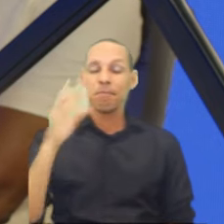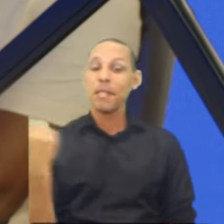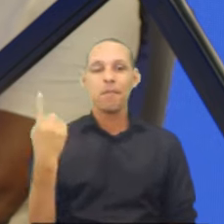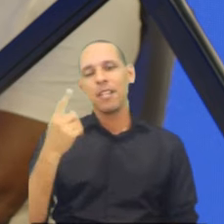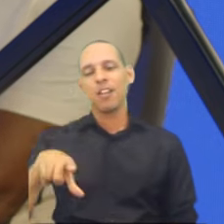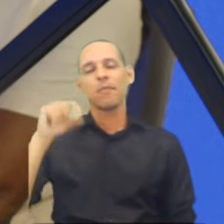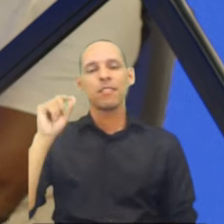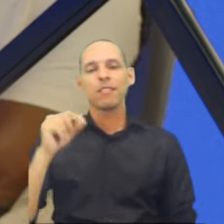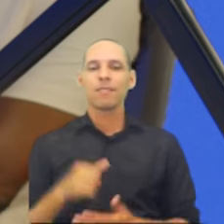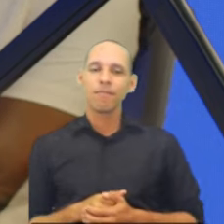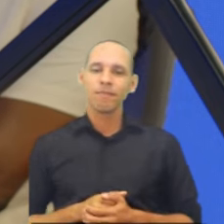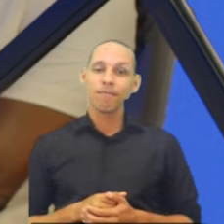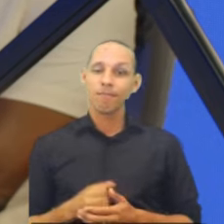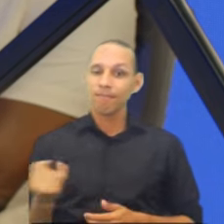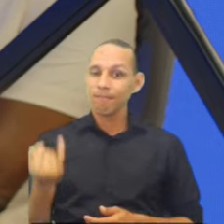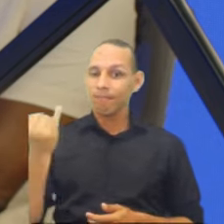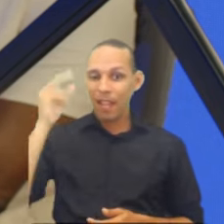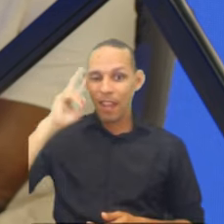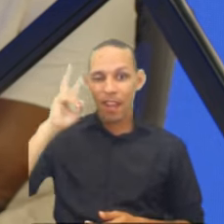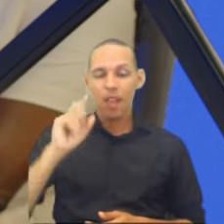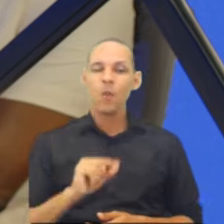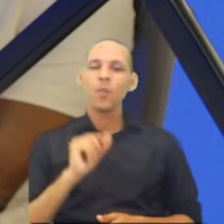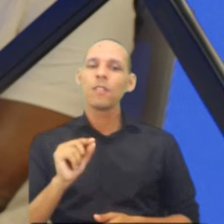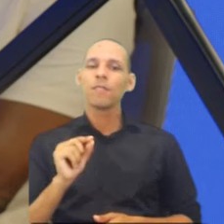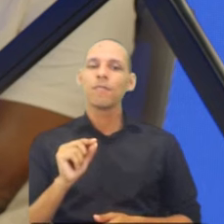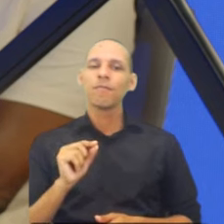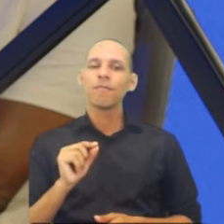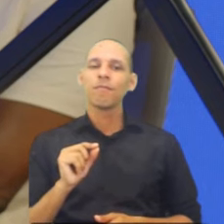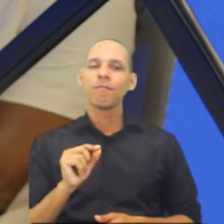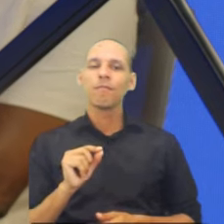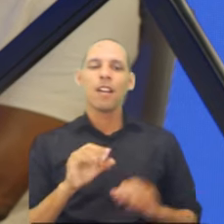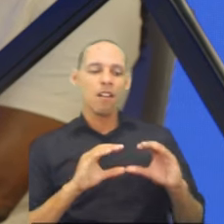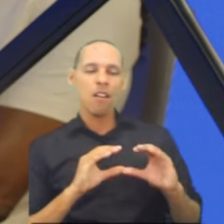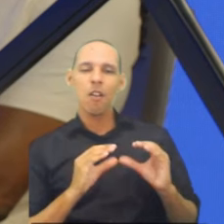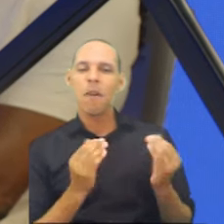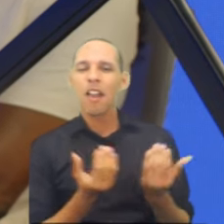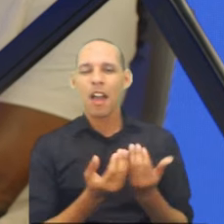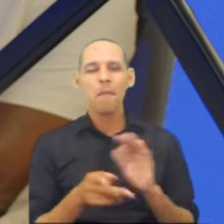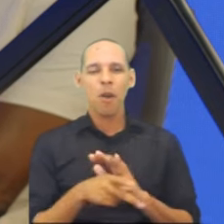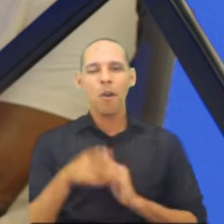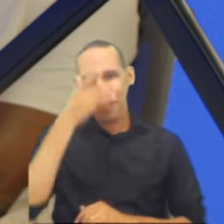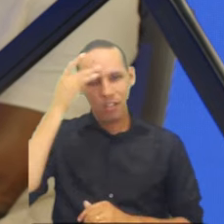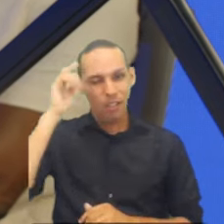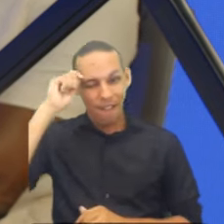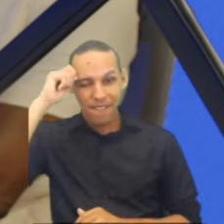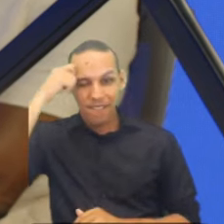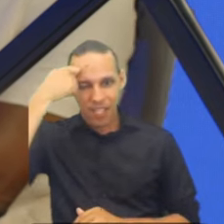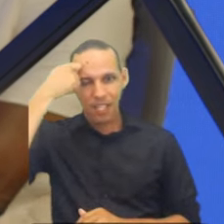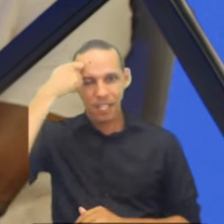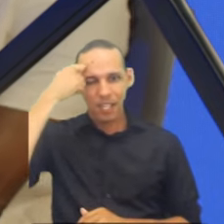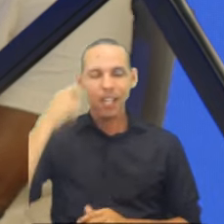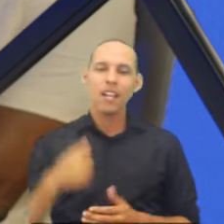alternativa né Eh é importante lembrar que até as irmandades e confrarias de pessoas negras forras era